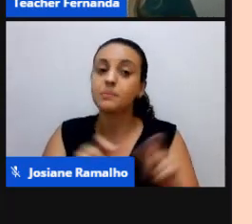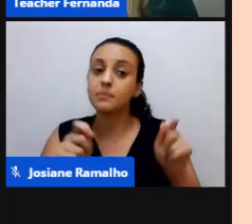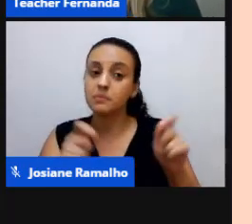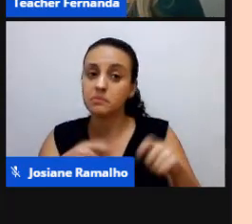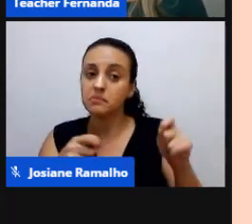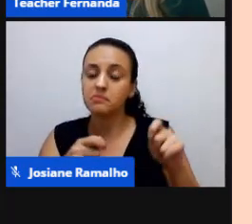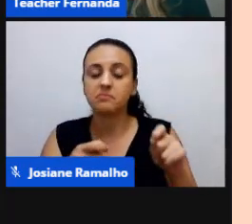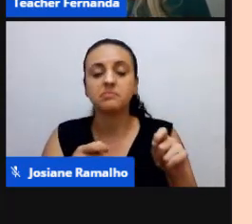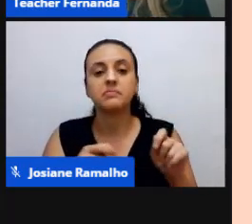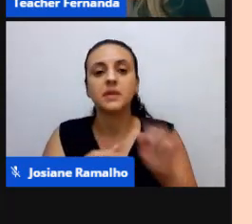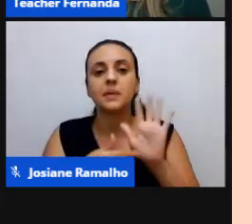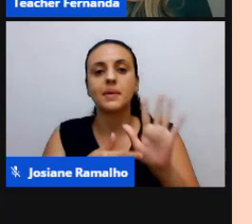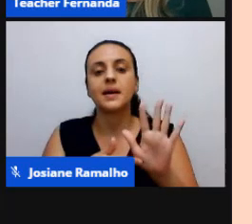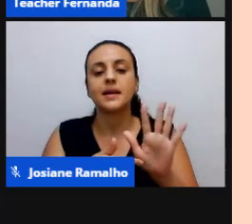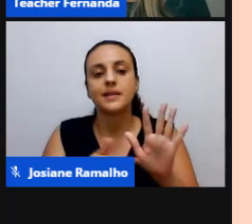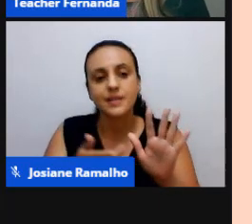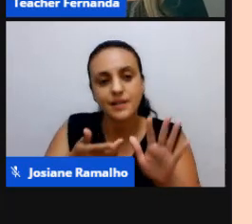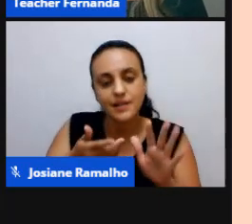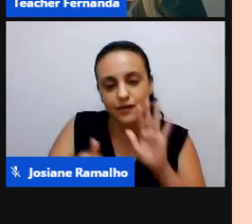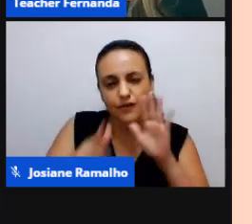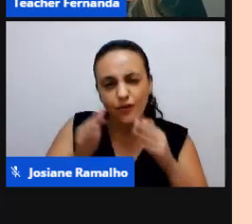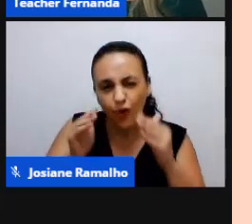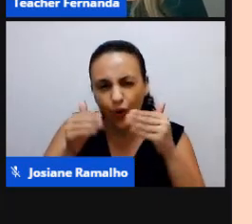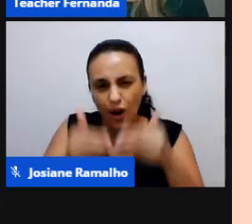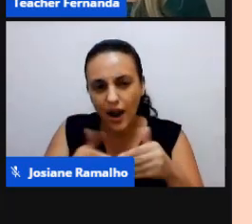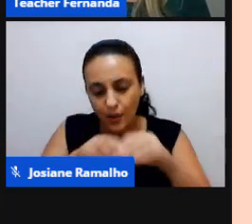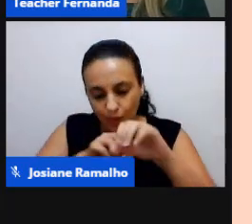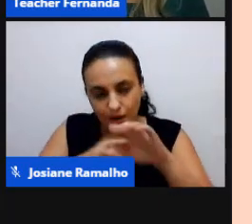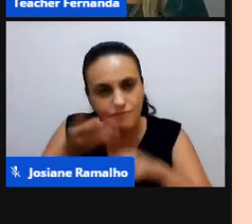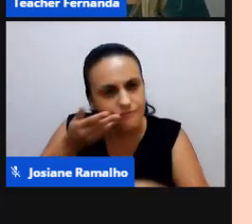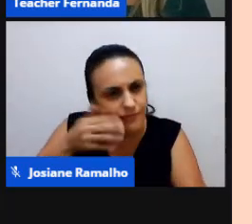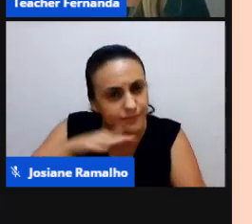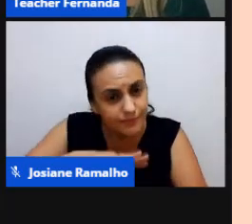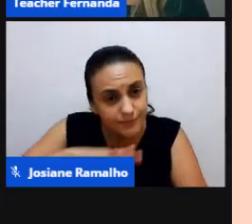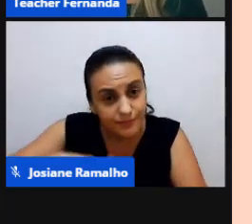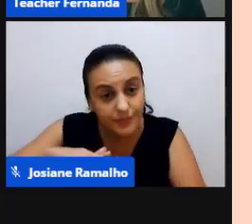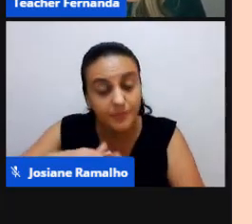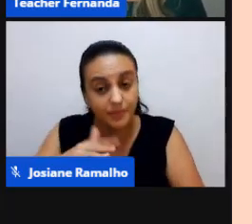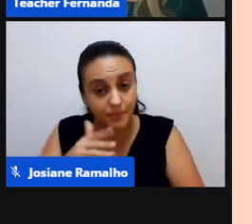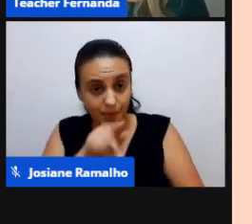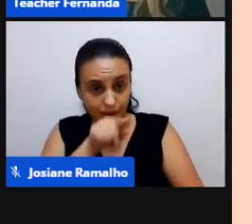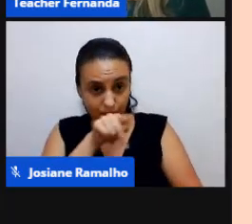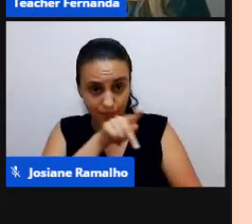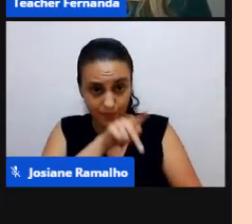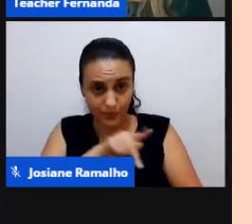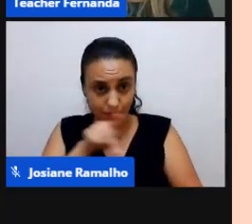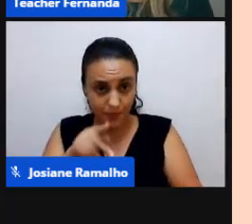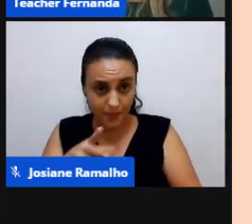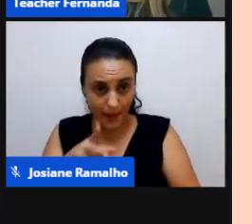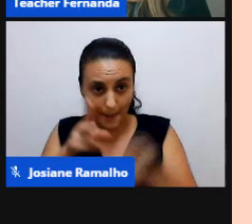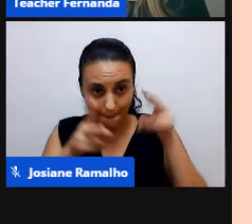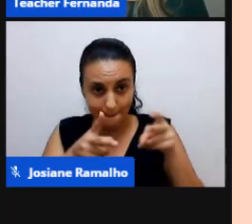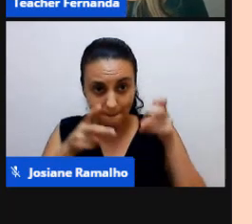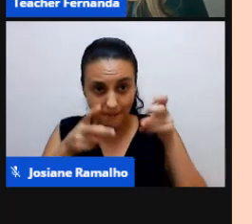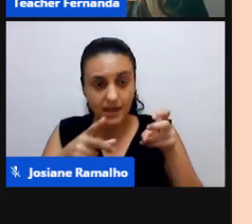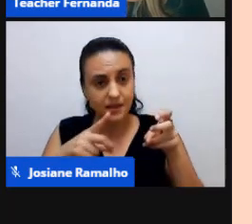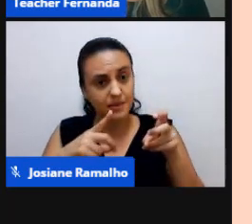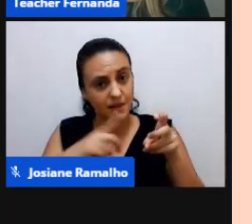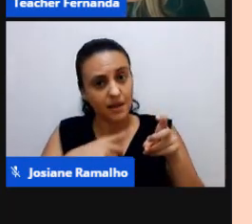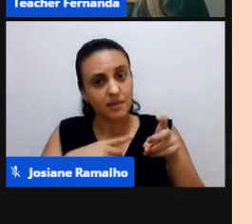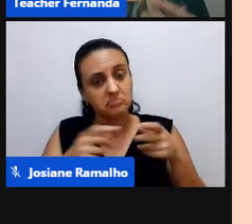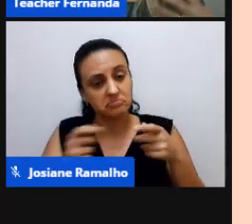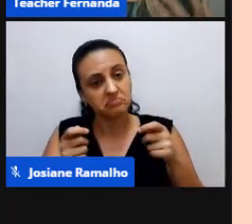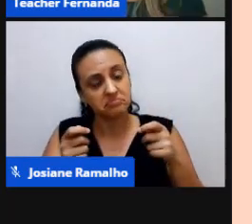ensino fundamental, para você, professor, professora, ver também que existem essas possibilidades, que tem algumas coisas para você